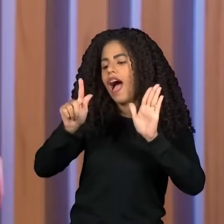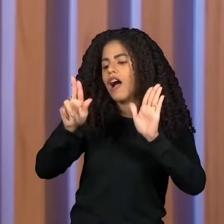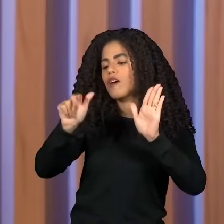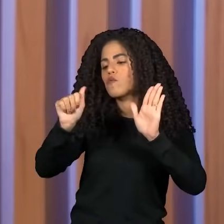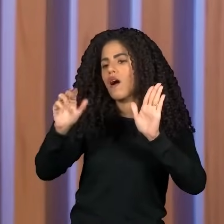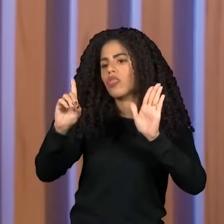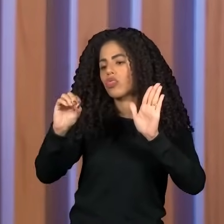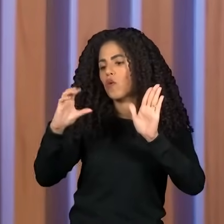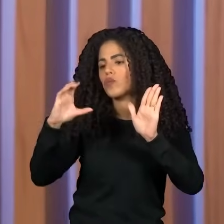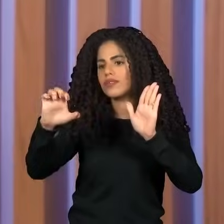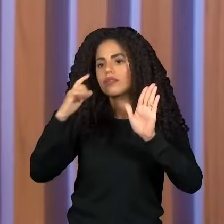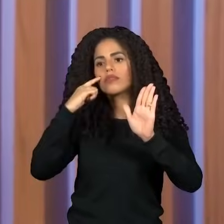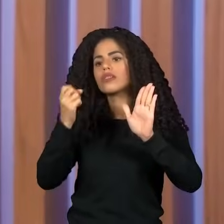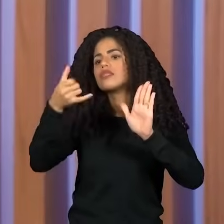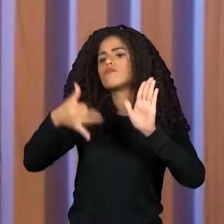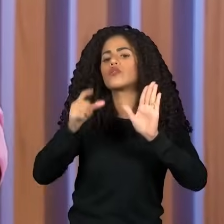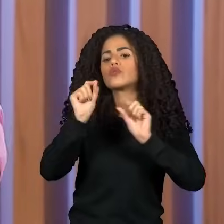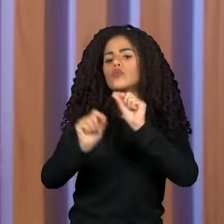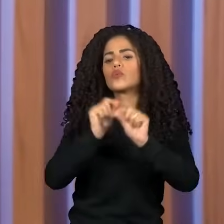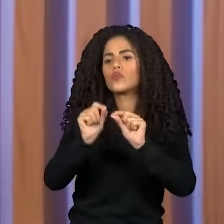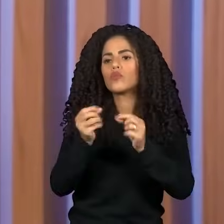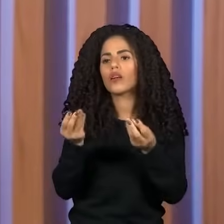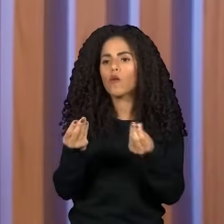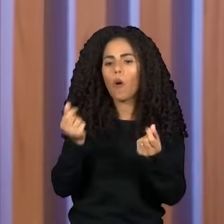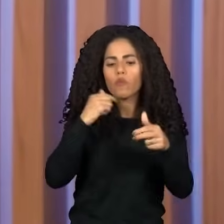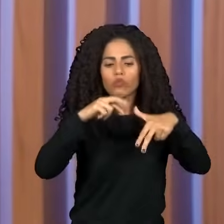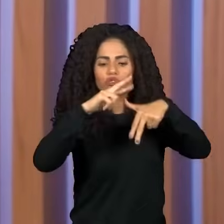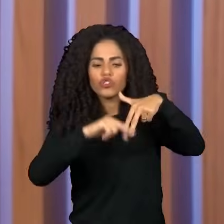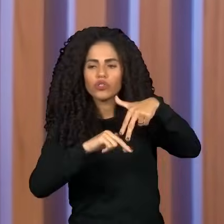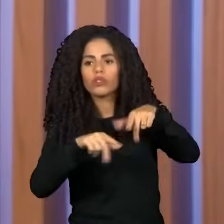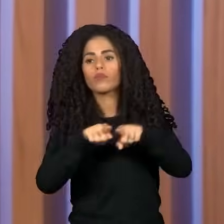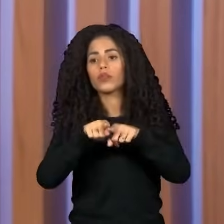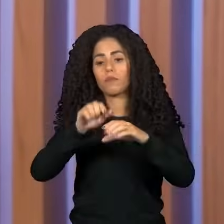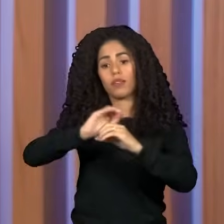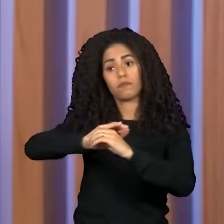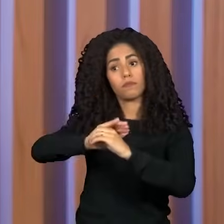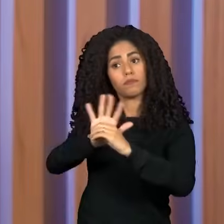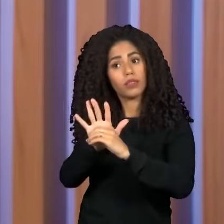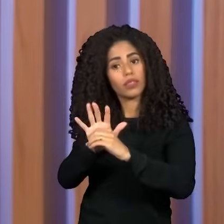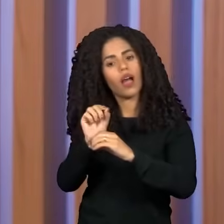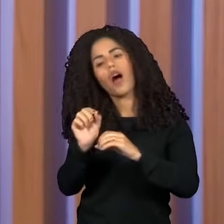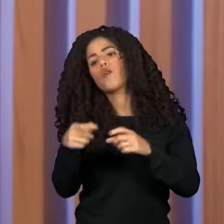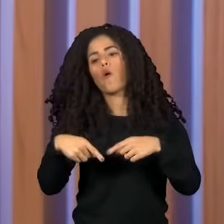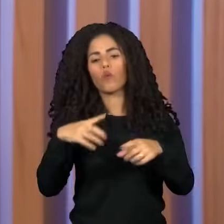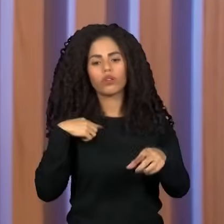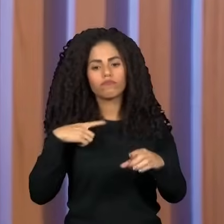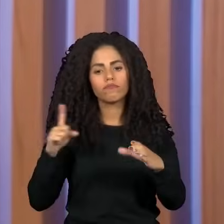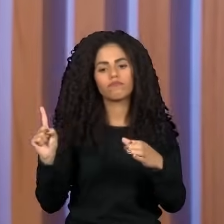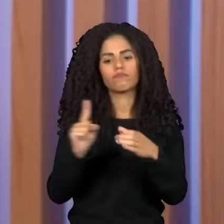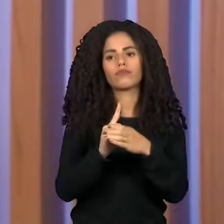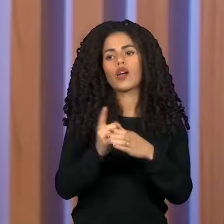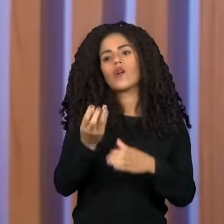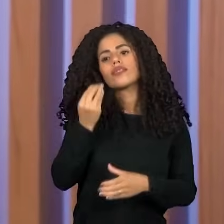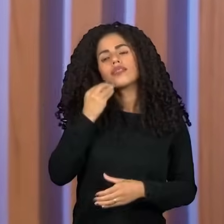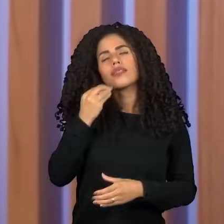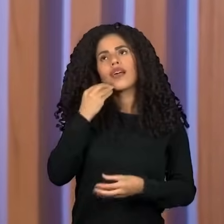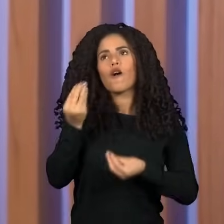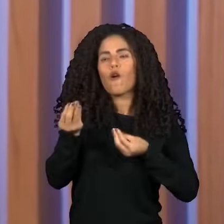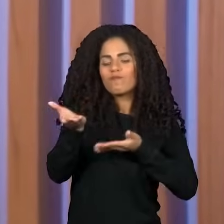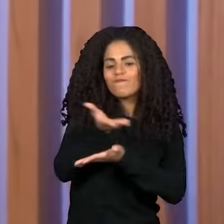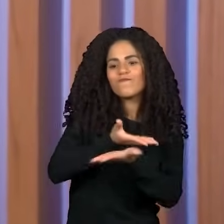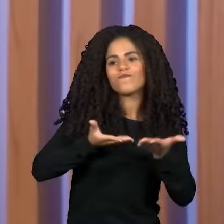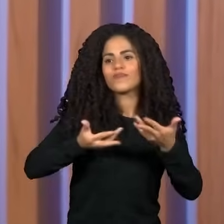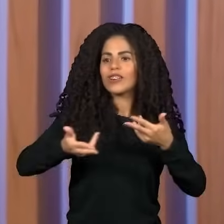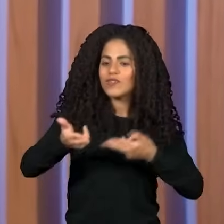longo da história vai se descobrindo para além do gênero binário e vai descobrindo maneiras diferentes de experimentar o amor, experimentar os